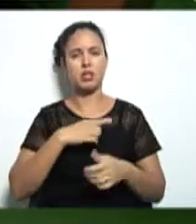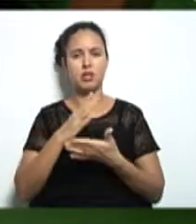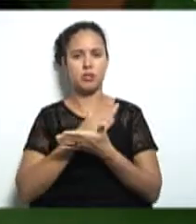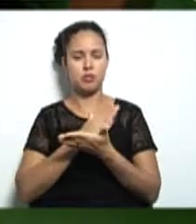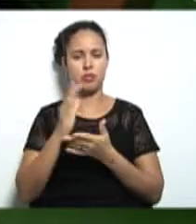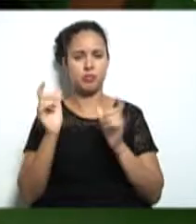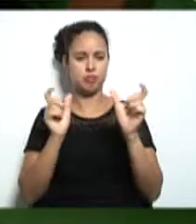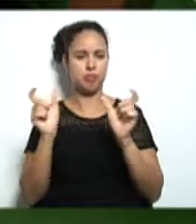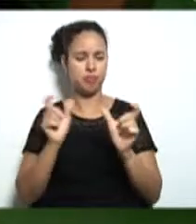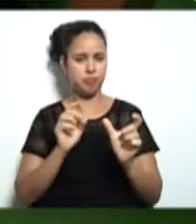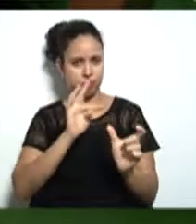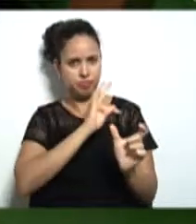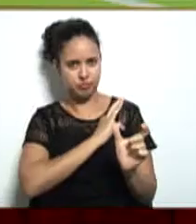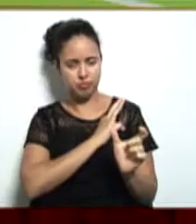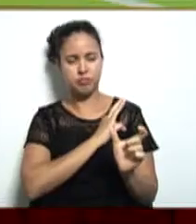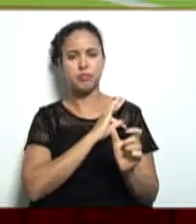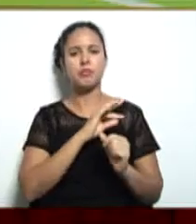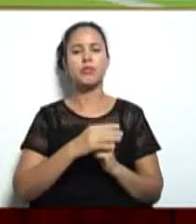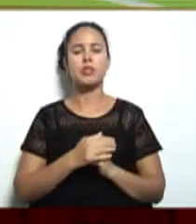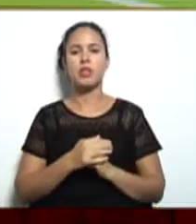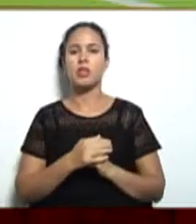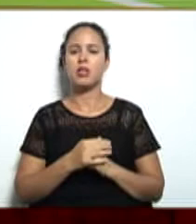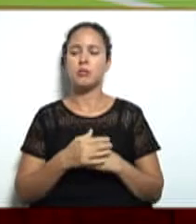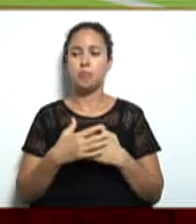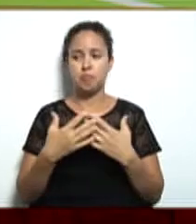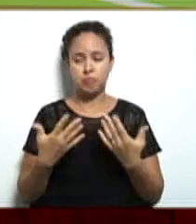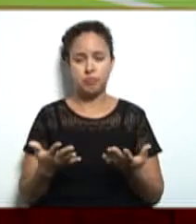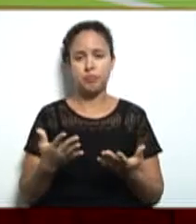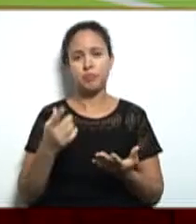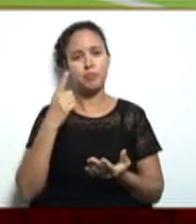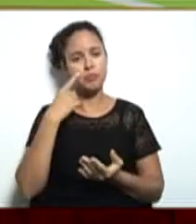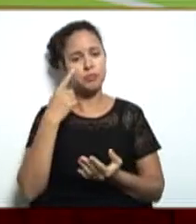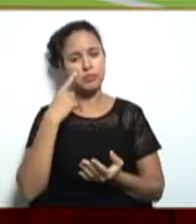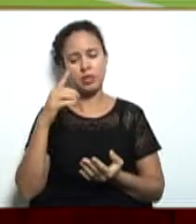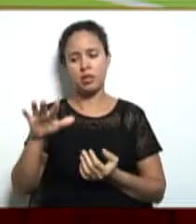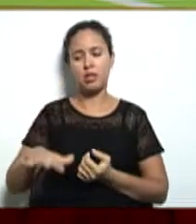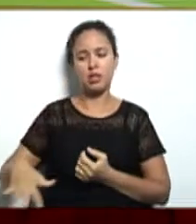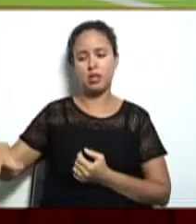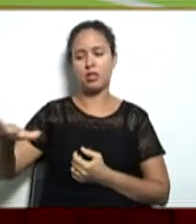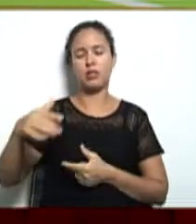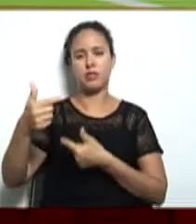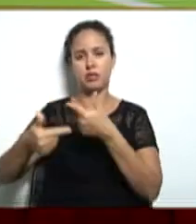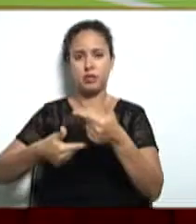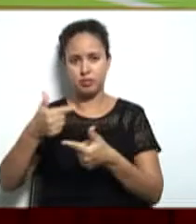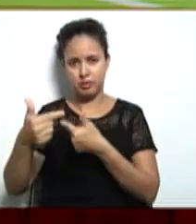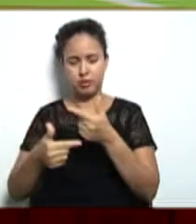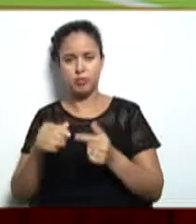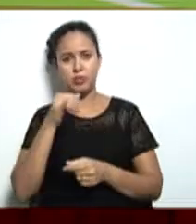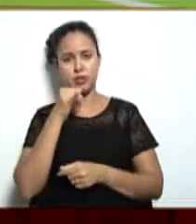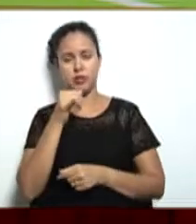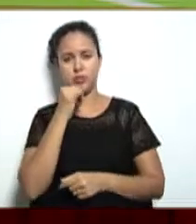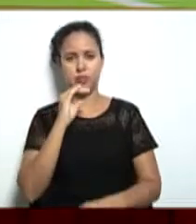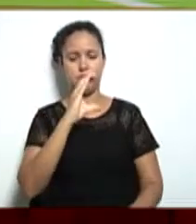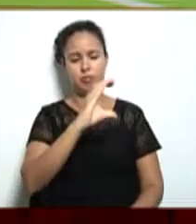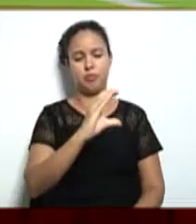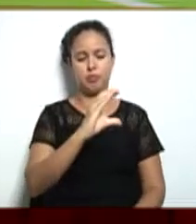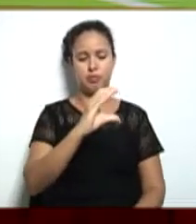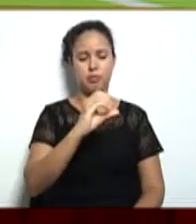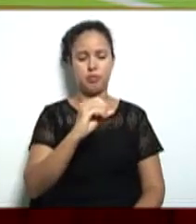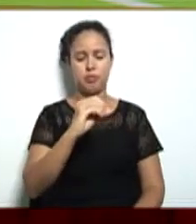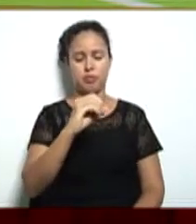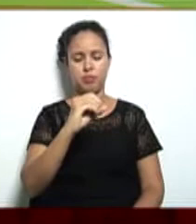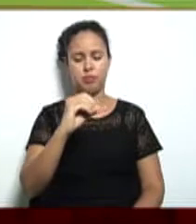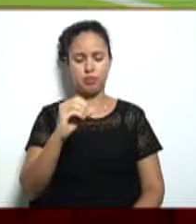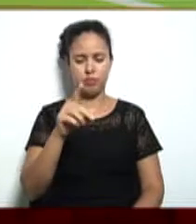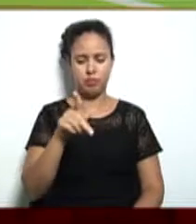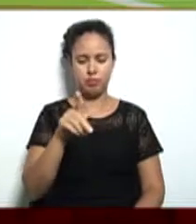técnicos, Depende muito da área que você vai trabalhar, Então, por exemplo, cooperativa é um termo técnico que não